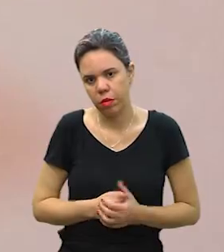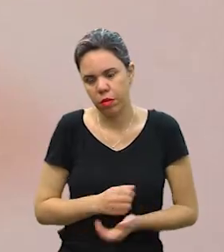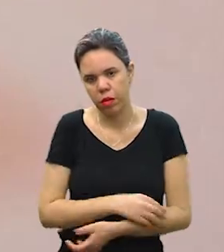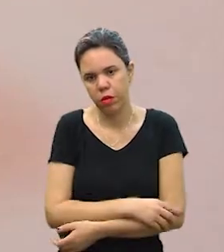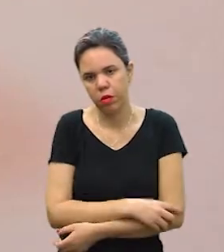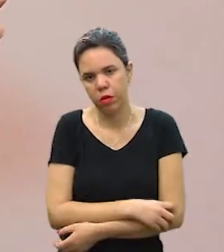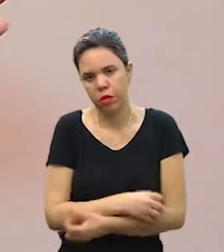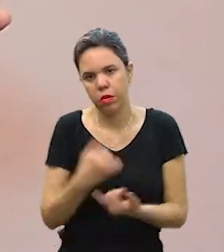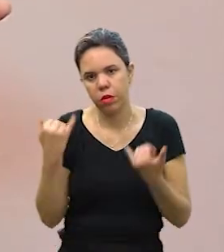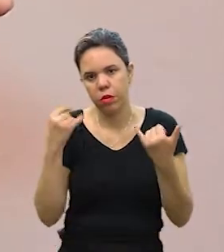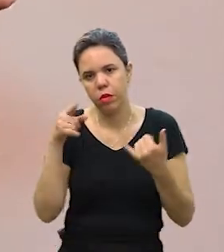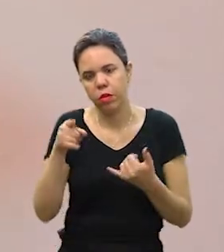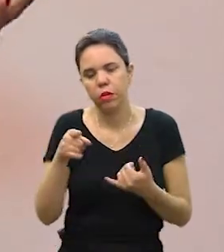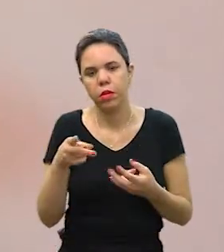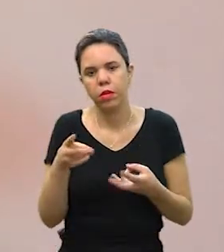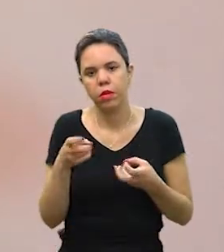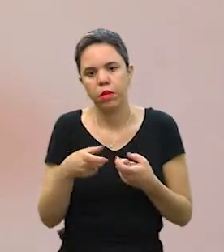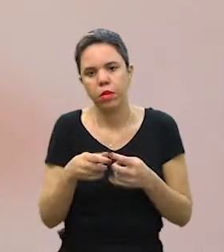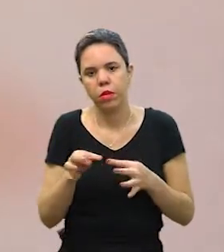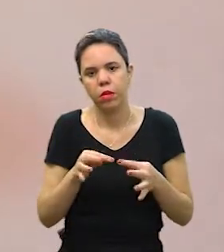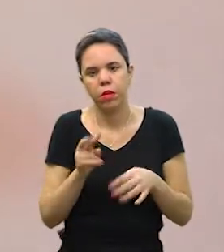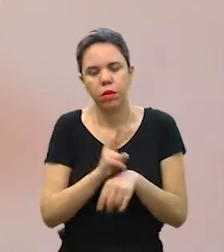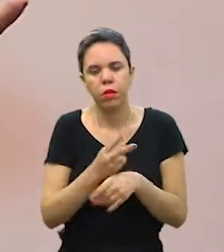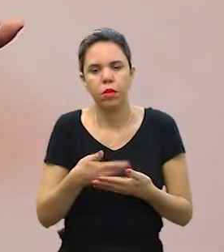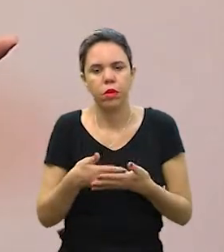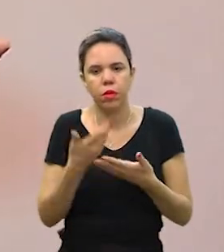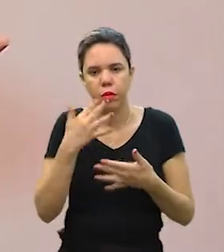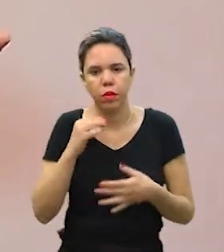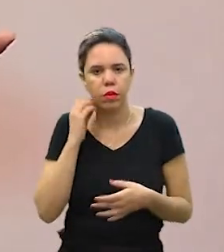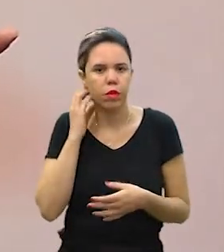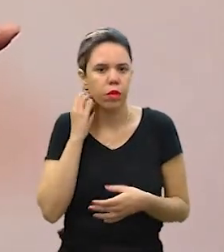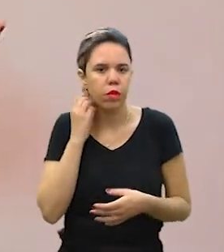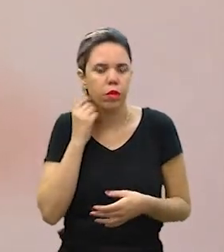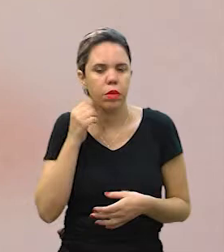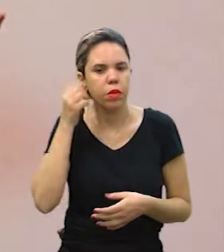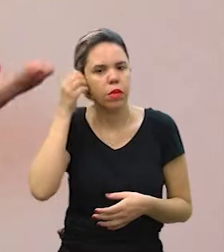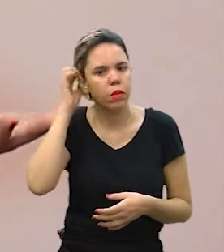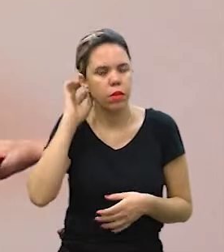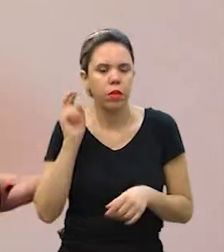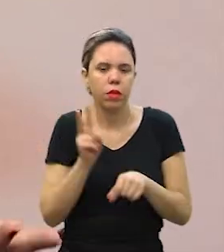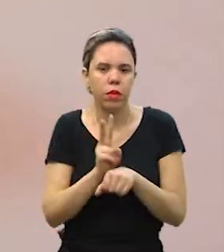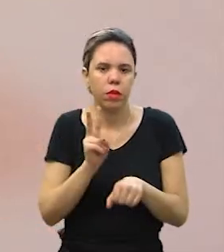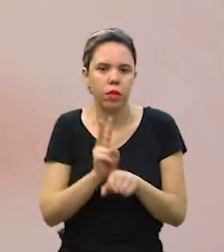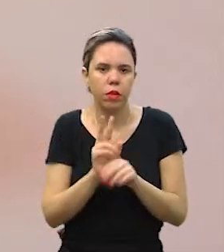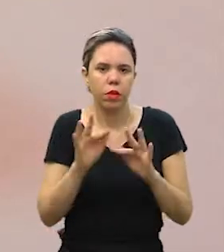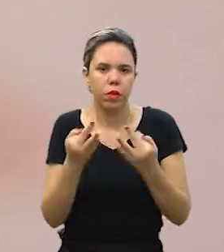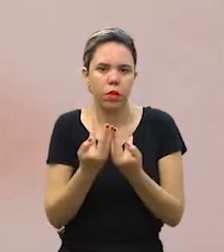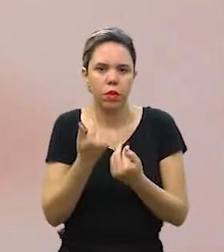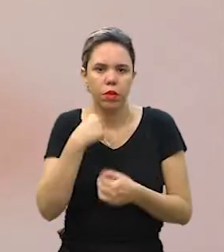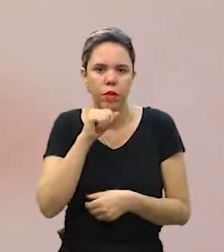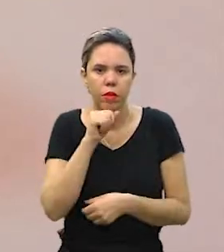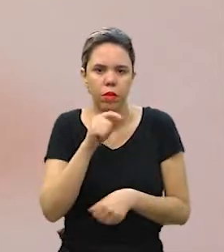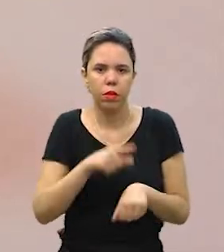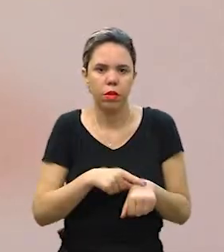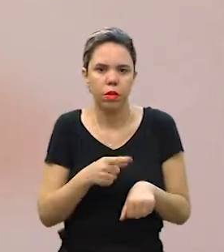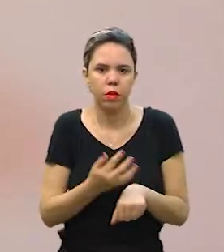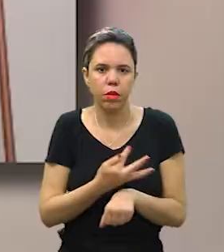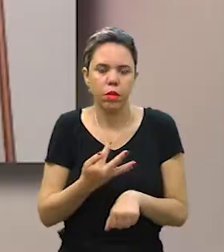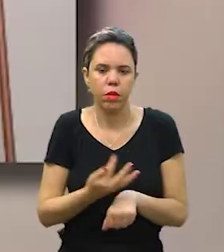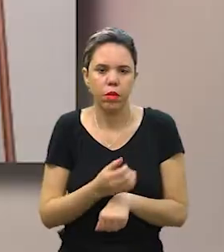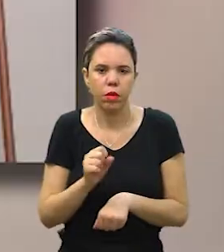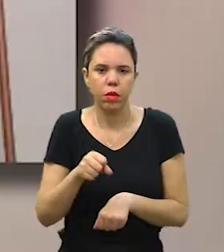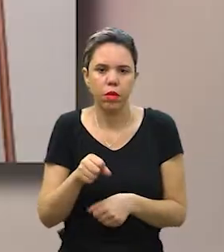A gente escutando você, pediatra cuida de bebê, de criança, mas acaba também cuidando da mãe nesses